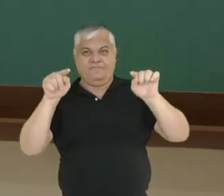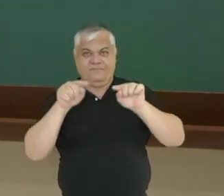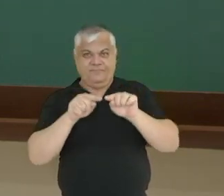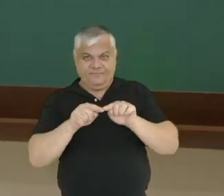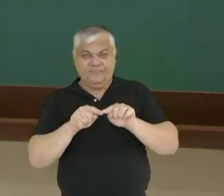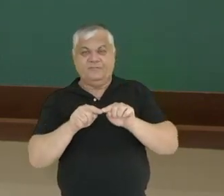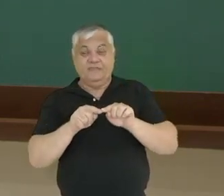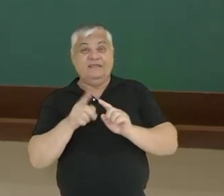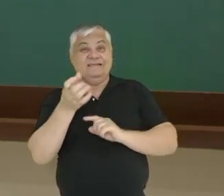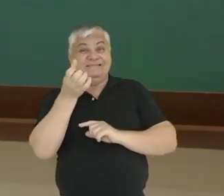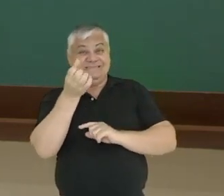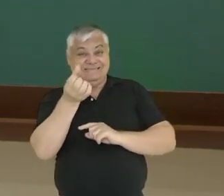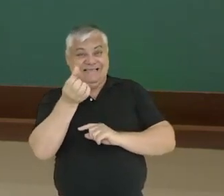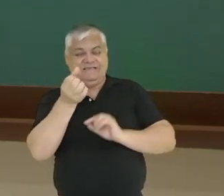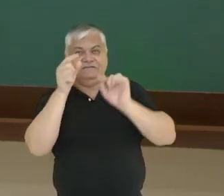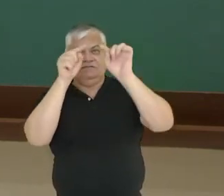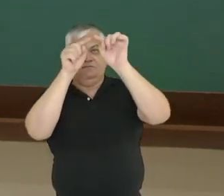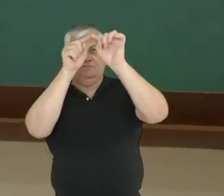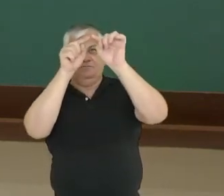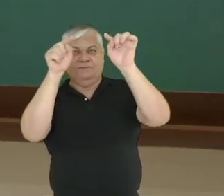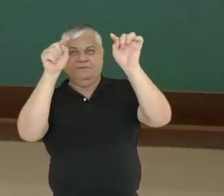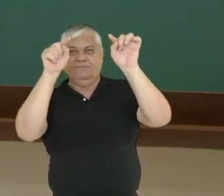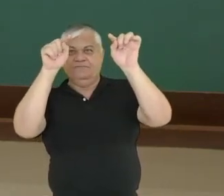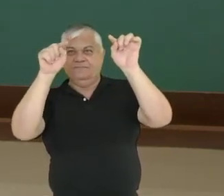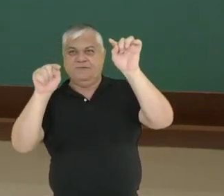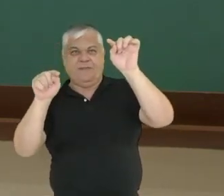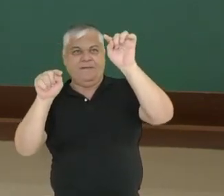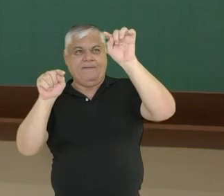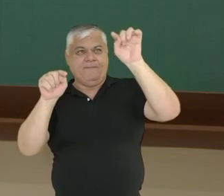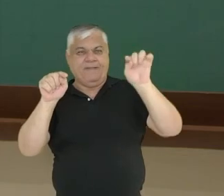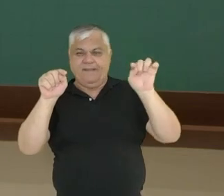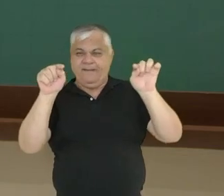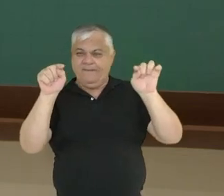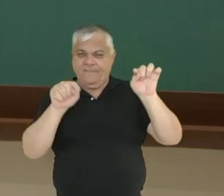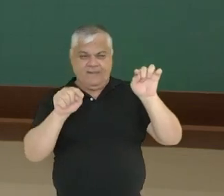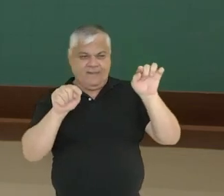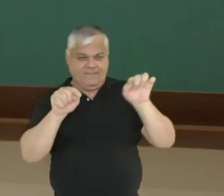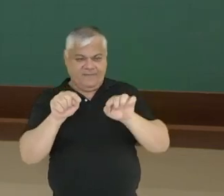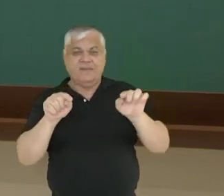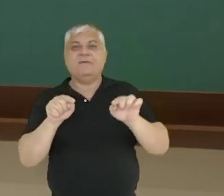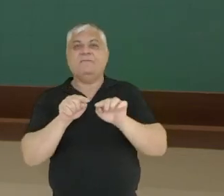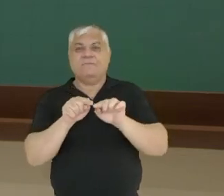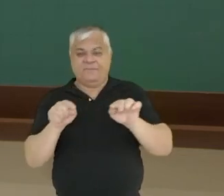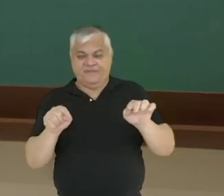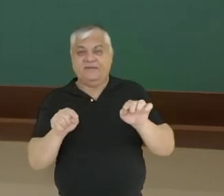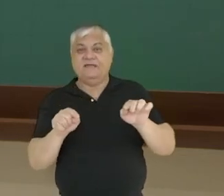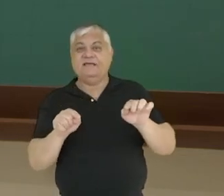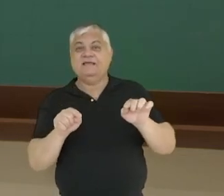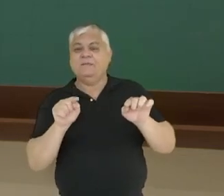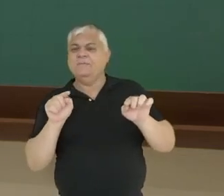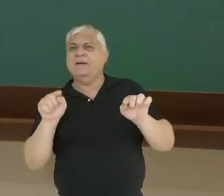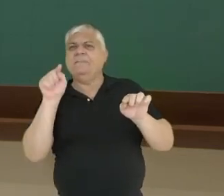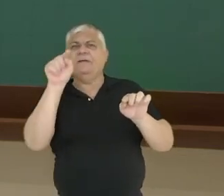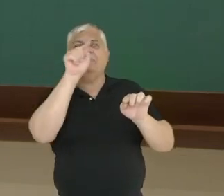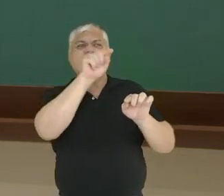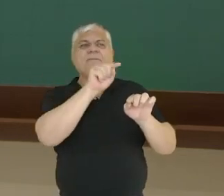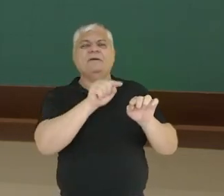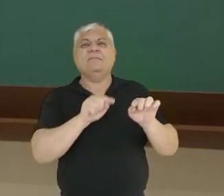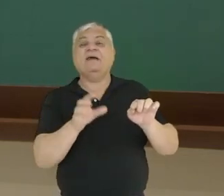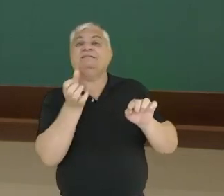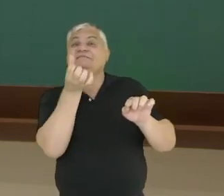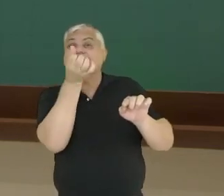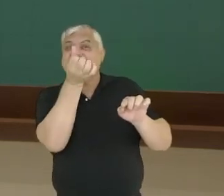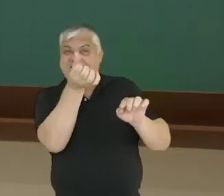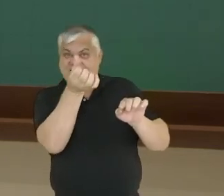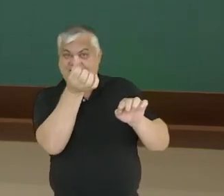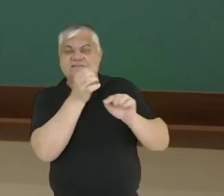um polígono regular. O que é um polígono regular? Ele tem 6 lados, todos esses